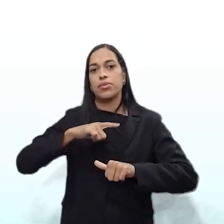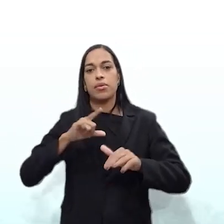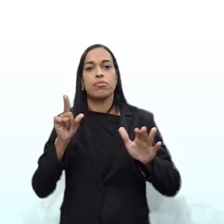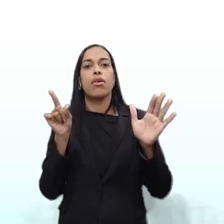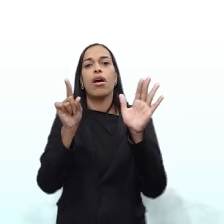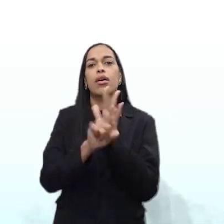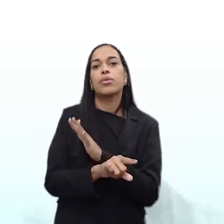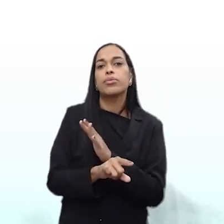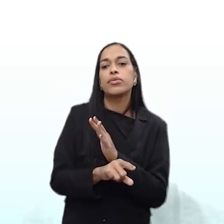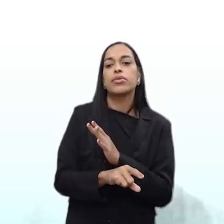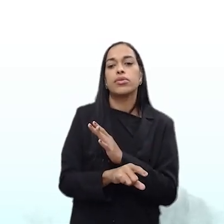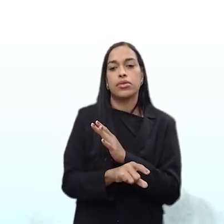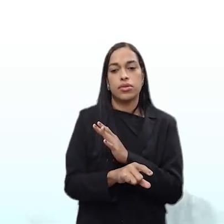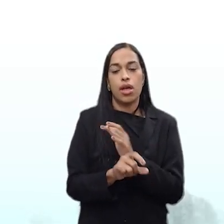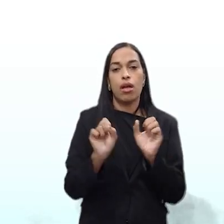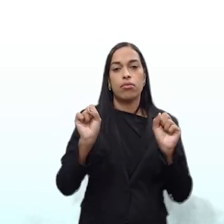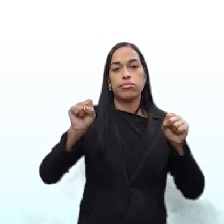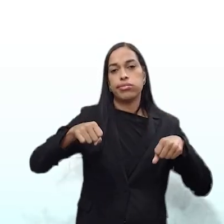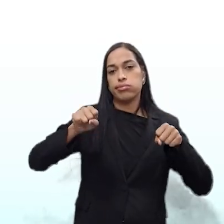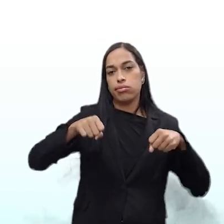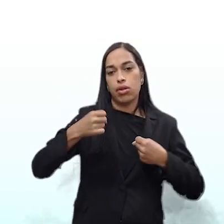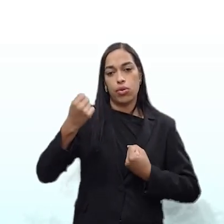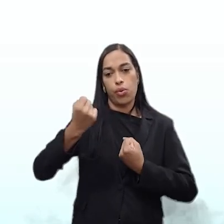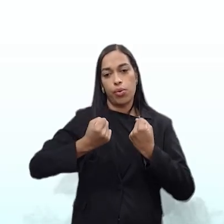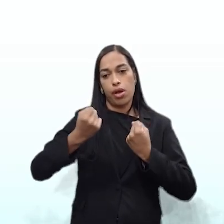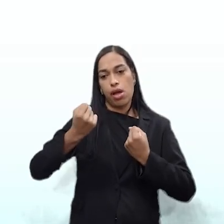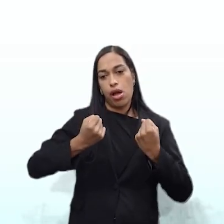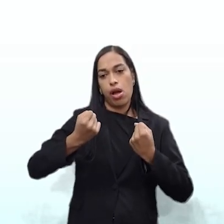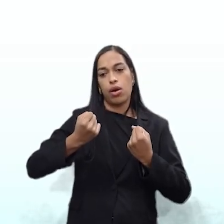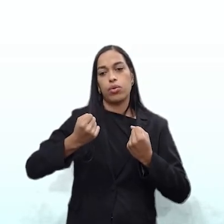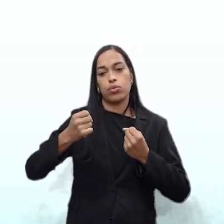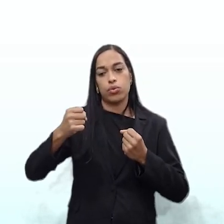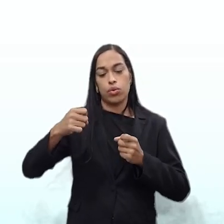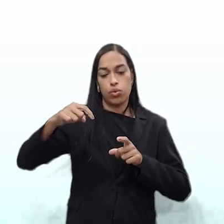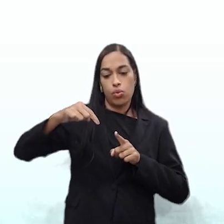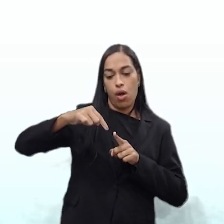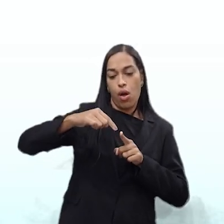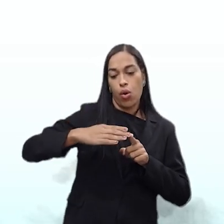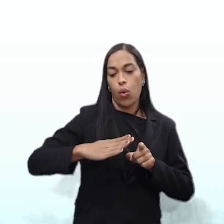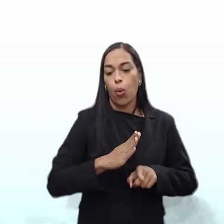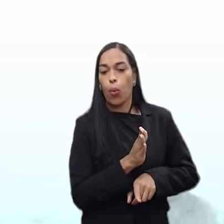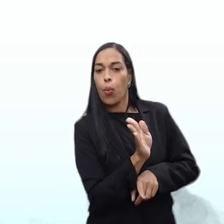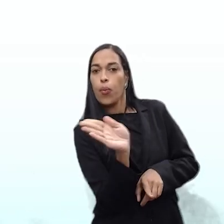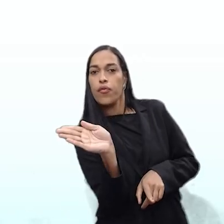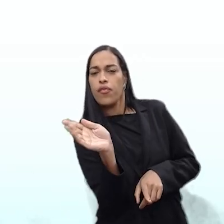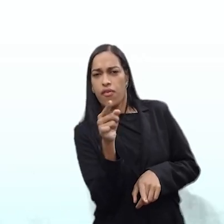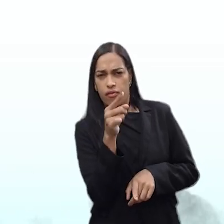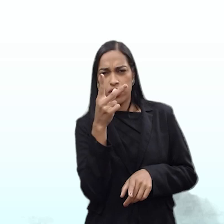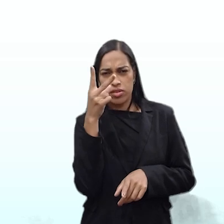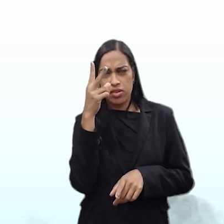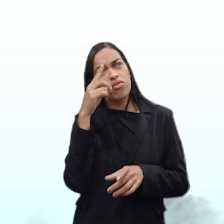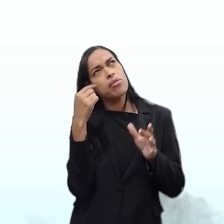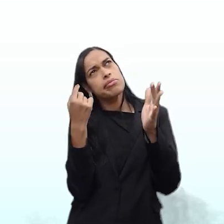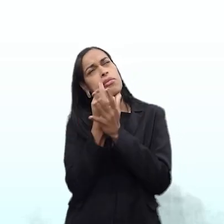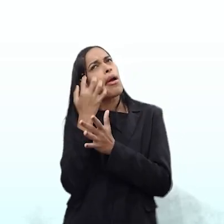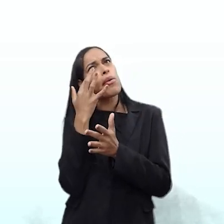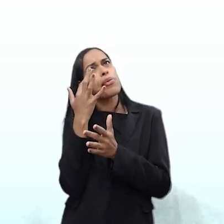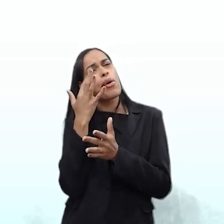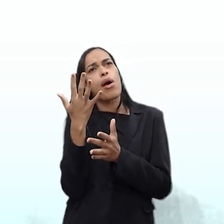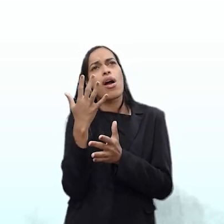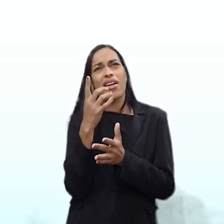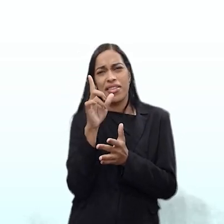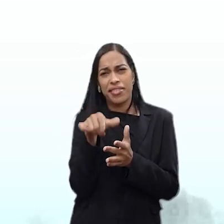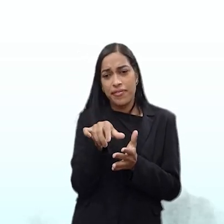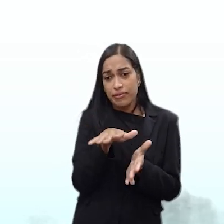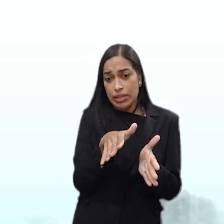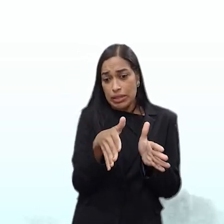situação da questão de uma moto ou de um carro entrando numa curva. Eu tenho certeza que nesse vídeo que você está vendo aí, você já deve ter se perguntado, mas rapaz, essa moto vai cair,